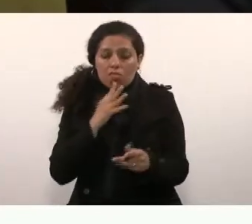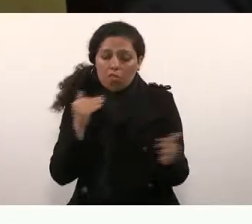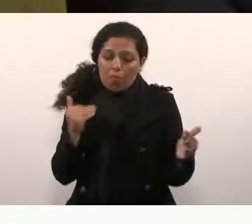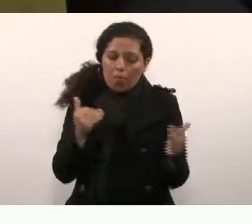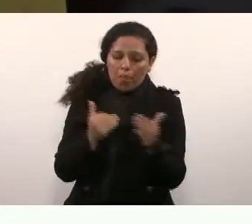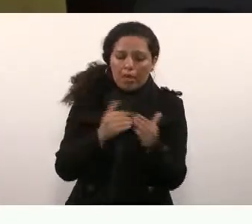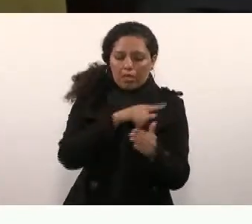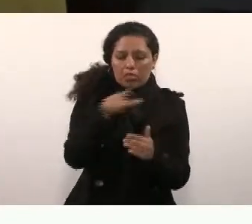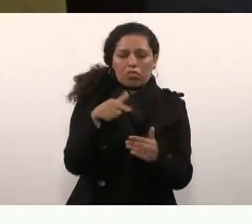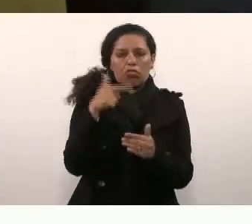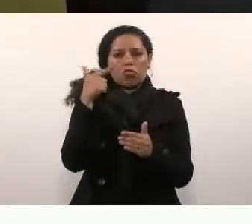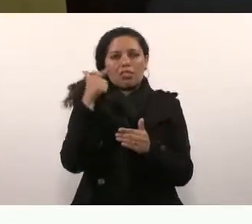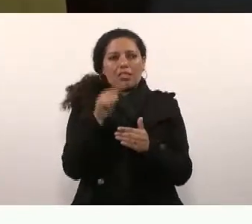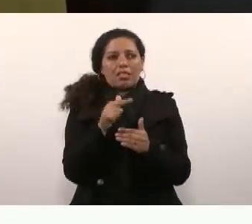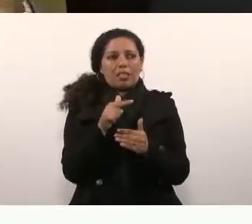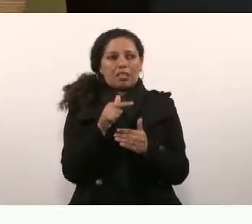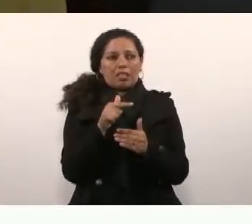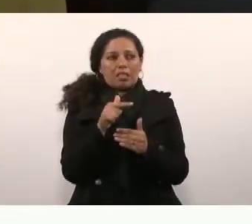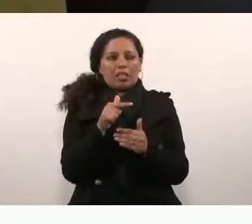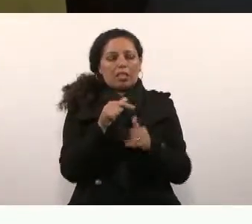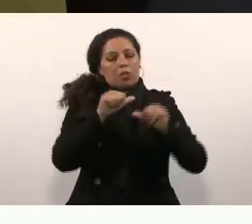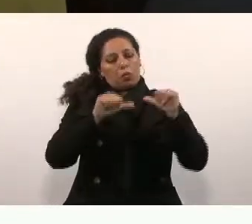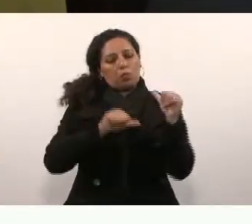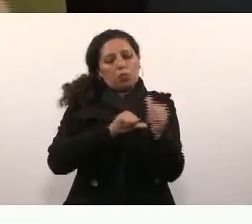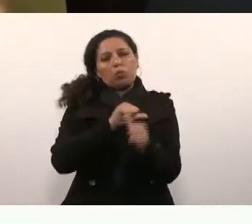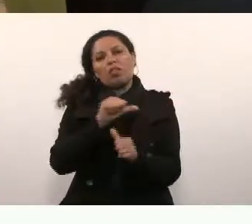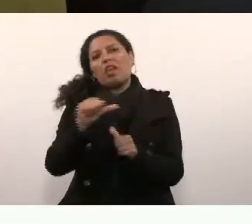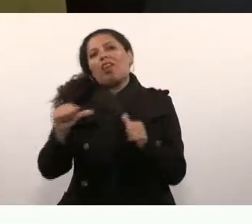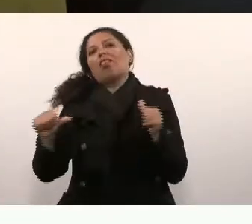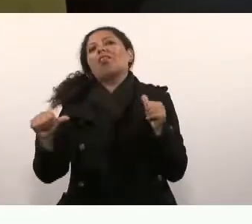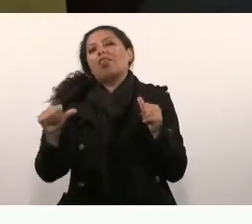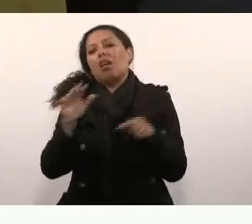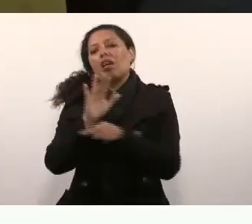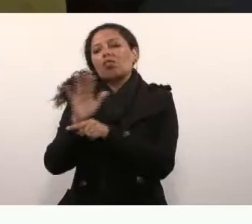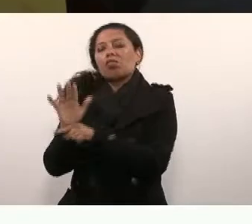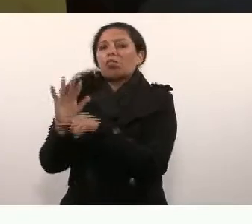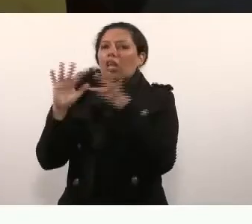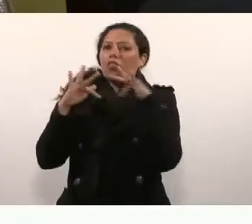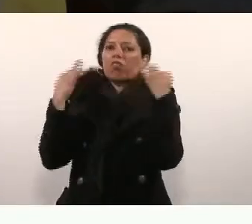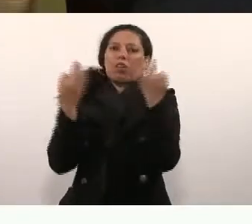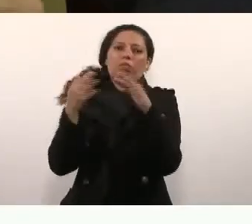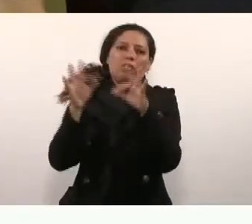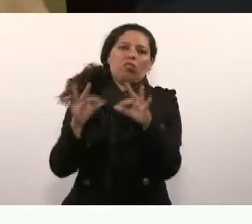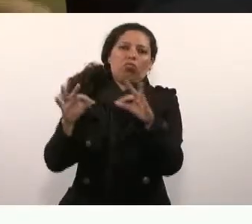vão conseguir reverter um pedaço, porque realmente talvez não precise de tanto,